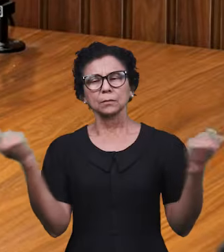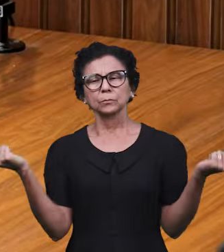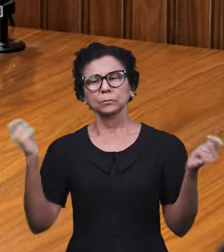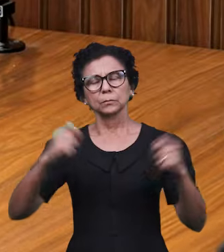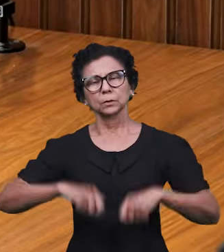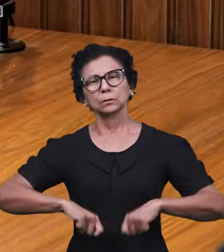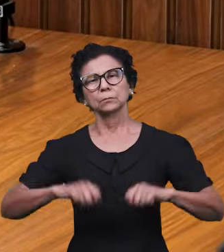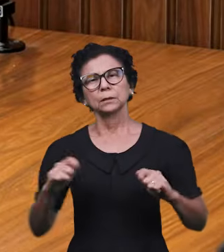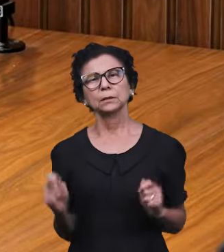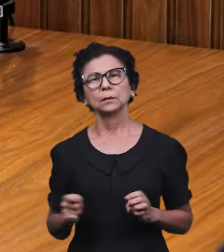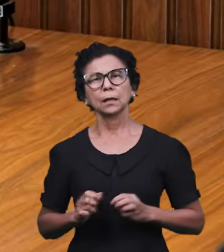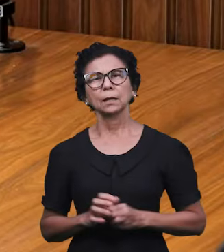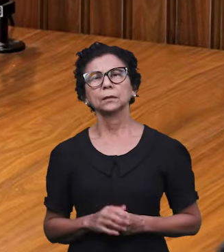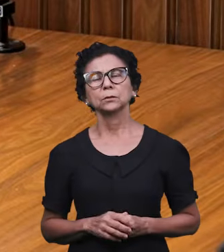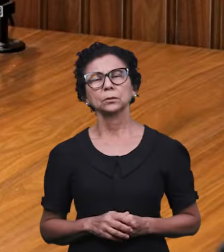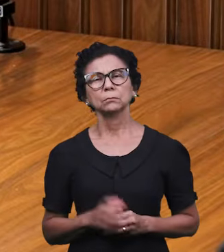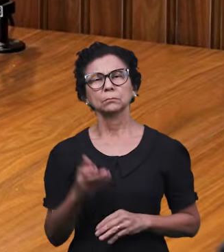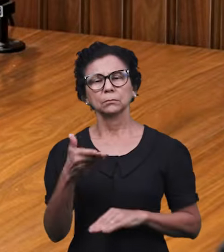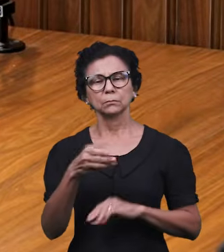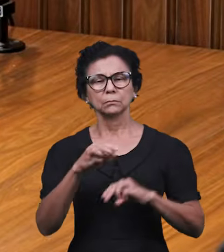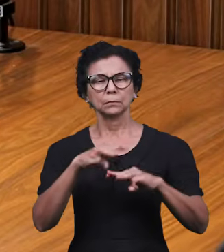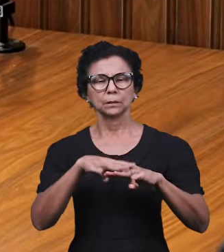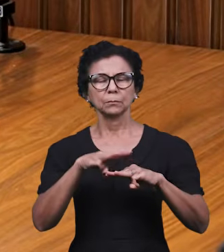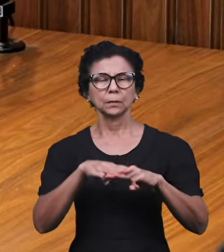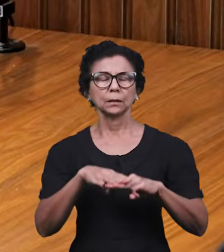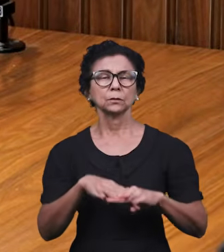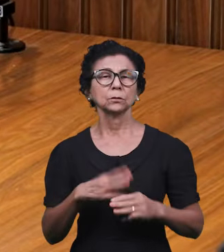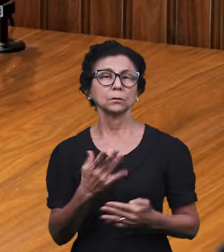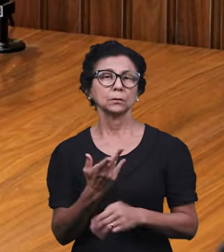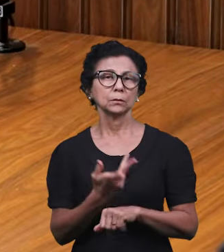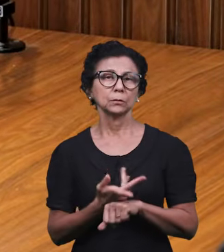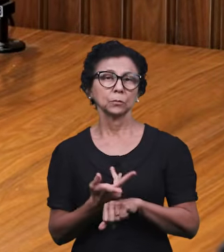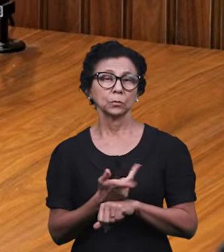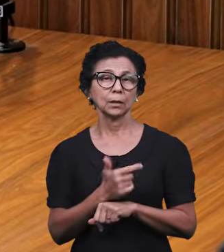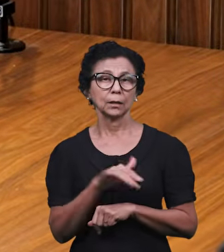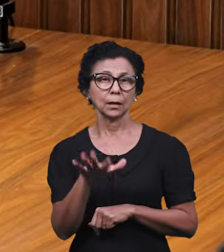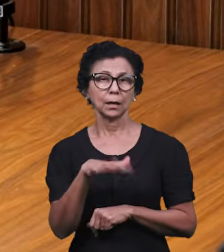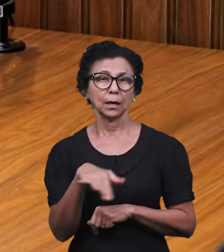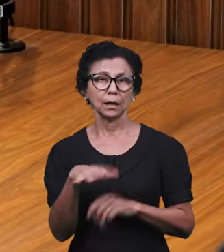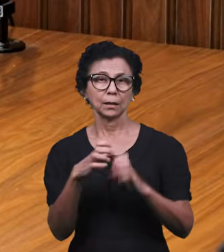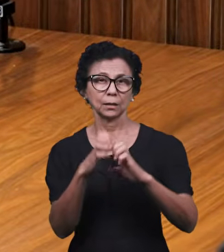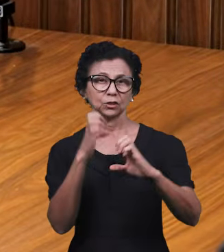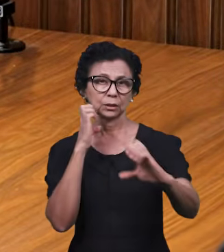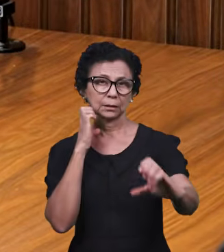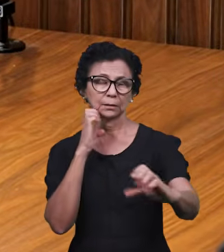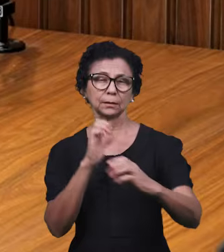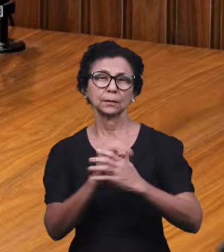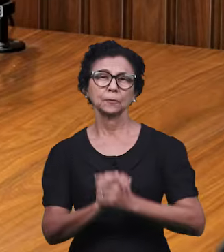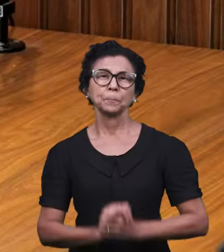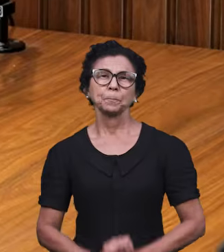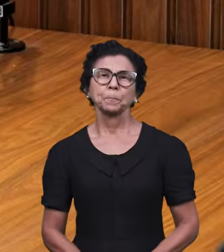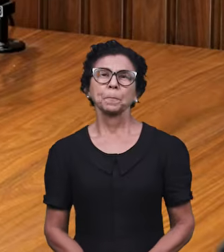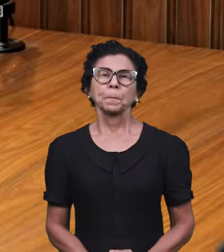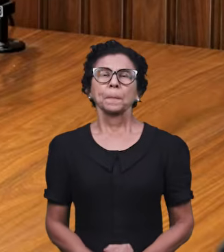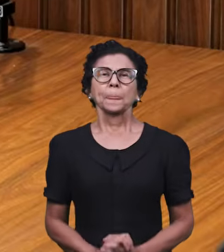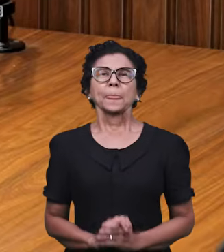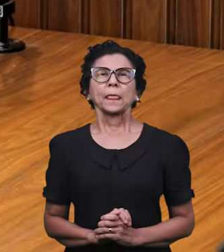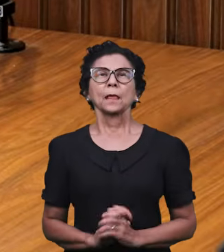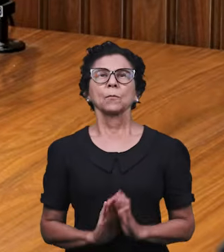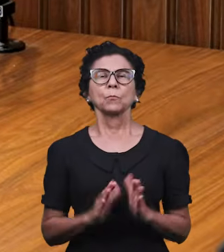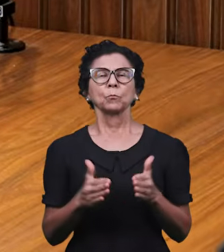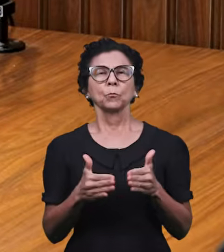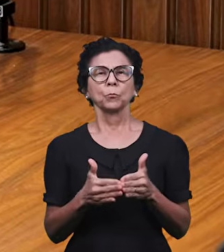dentro dessa parte matemática das engenharias, né? Mas nós vamos se deter, meus irmãos, à parte que está